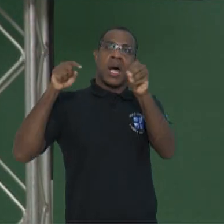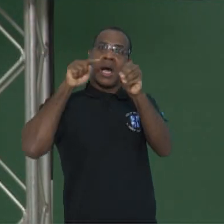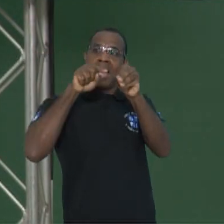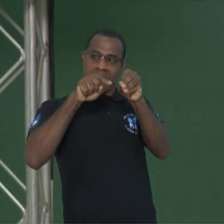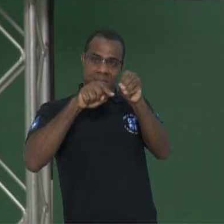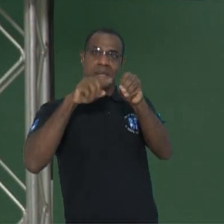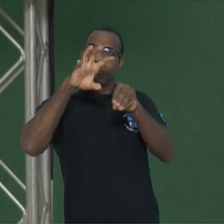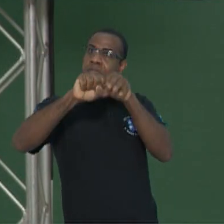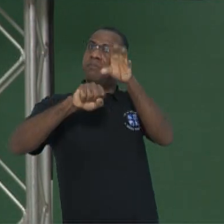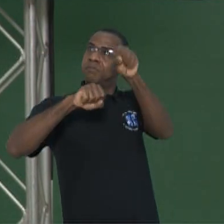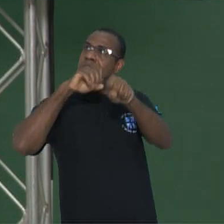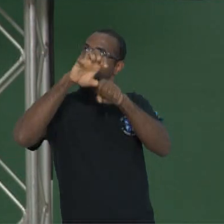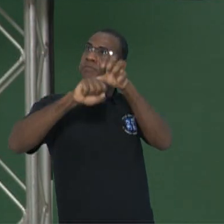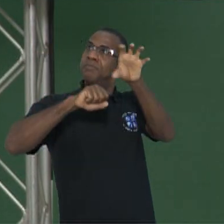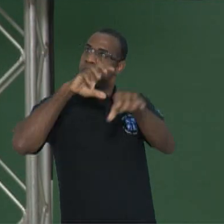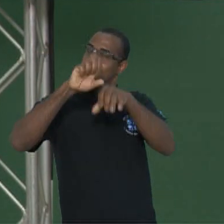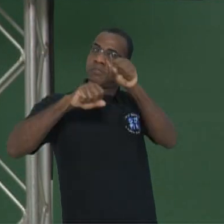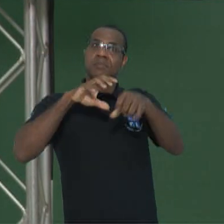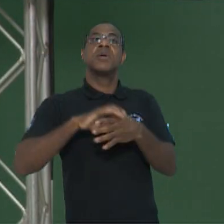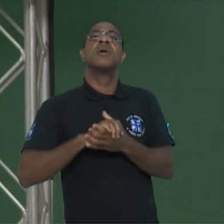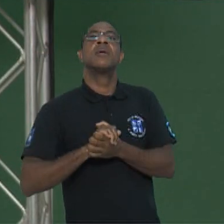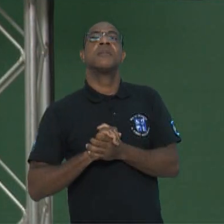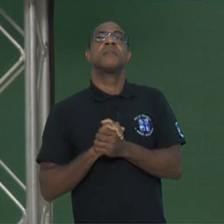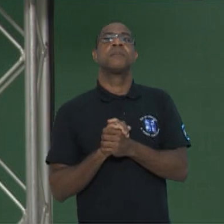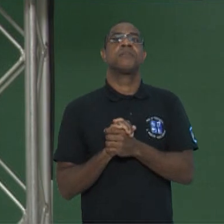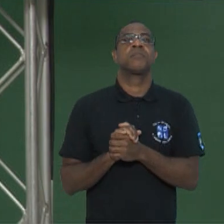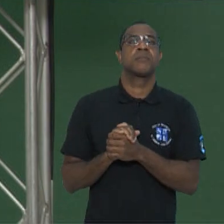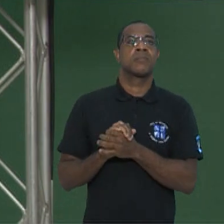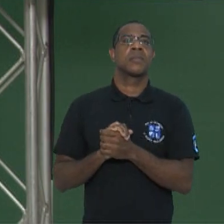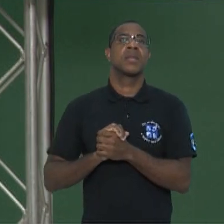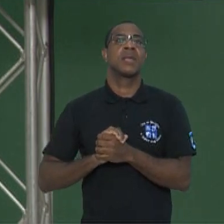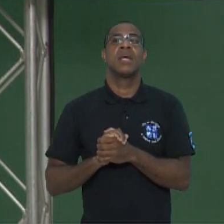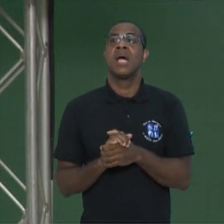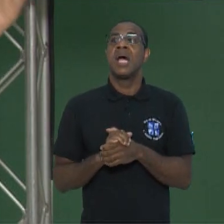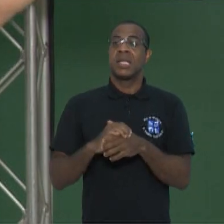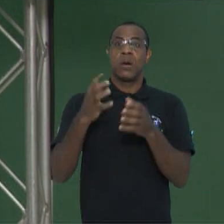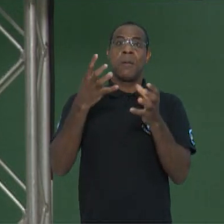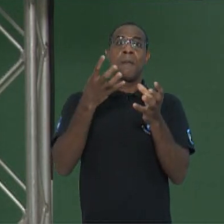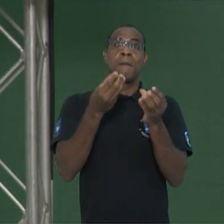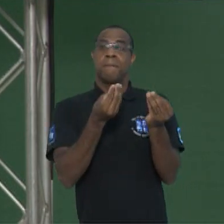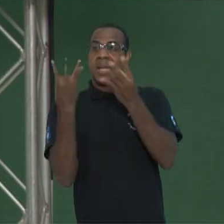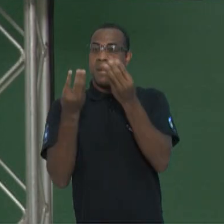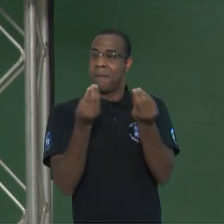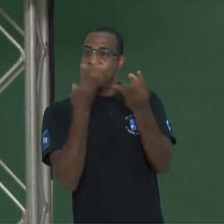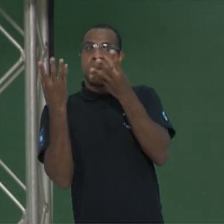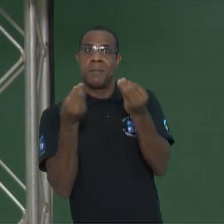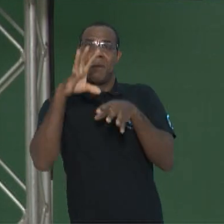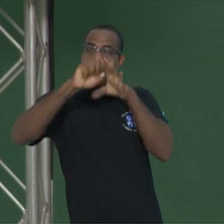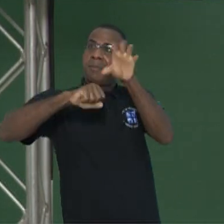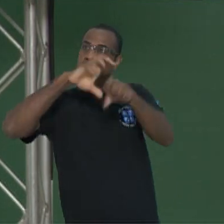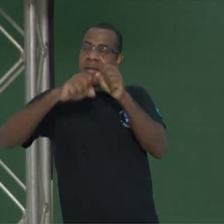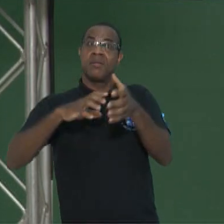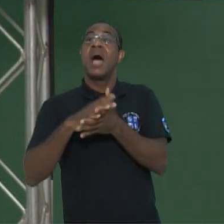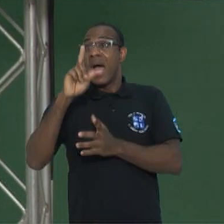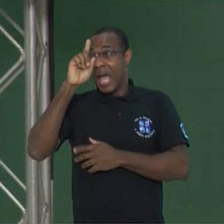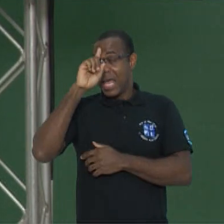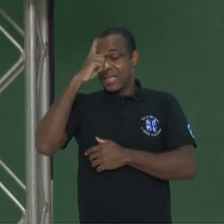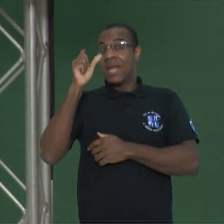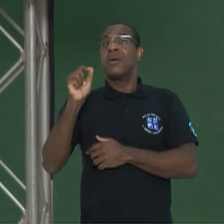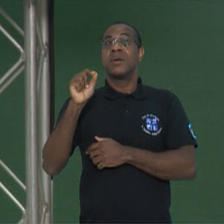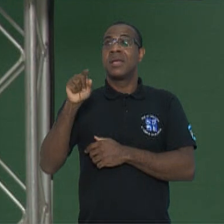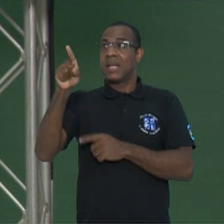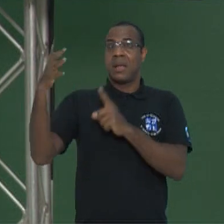exploração aqui e enviar os recursos para o continente europeu. Essa ideia de dominação. Claro que não aconteceu